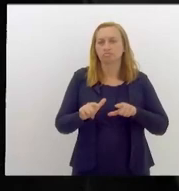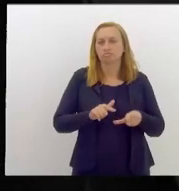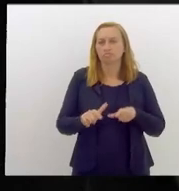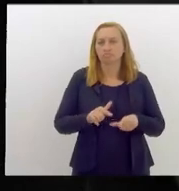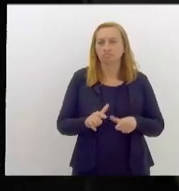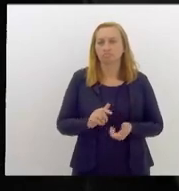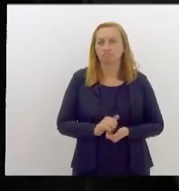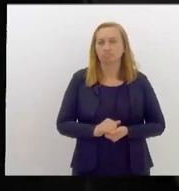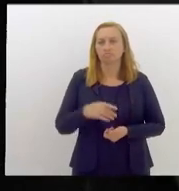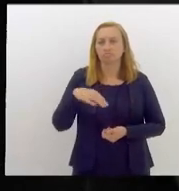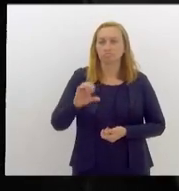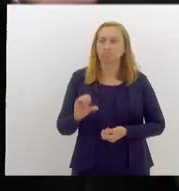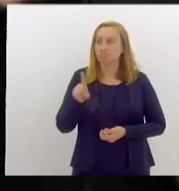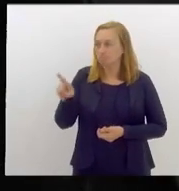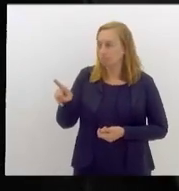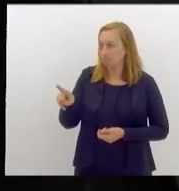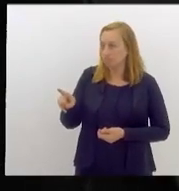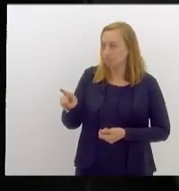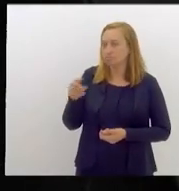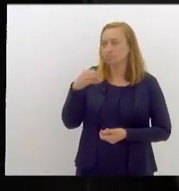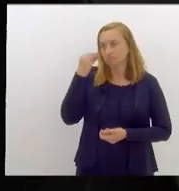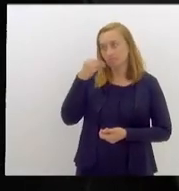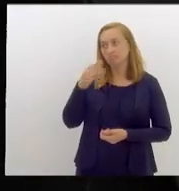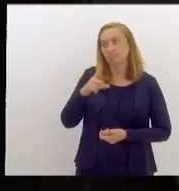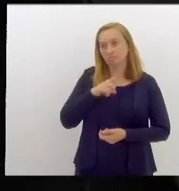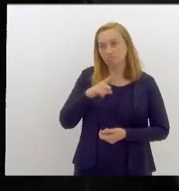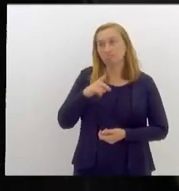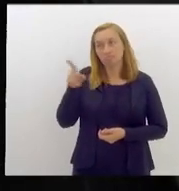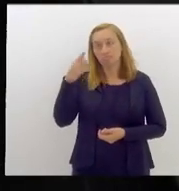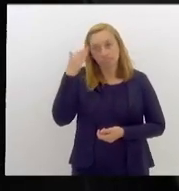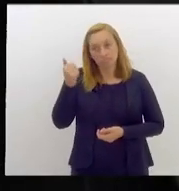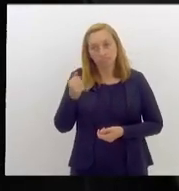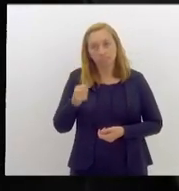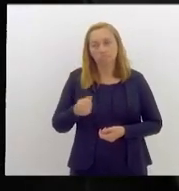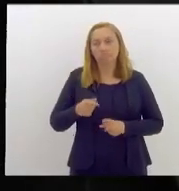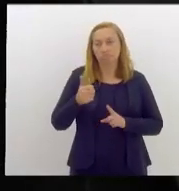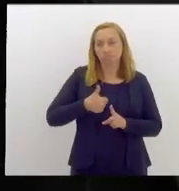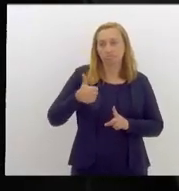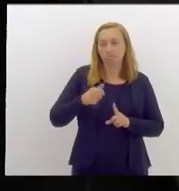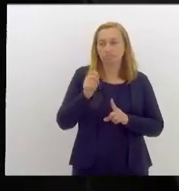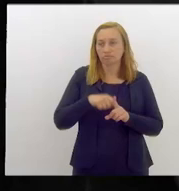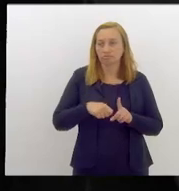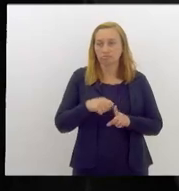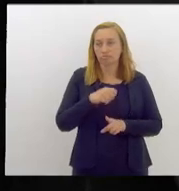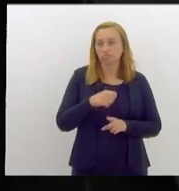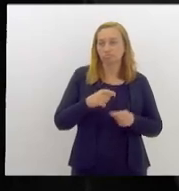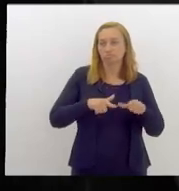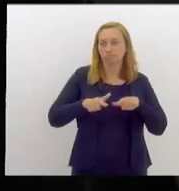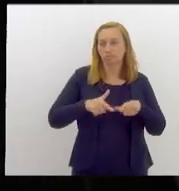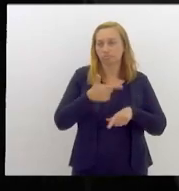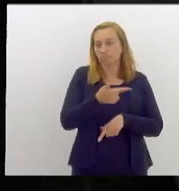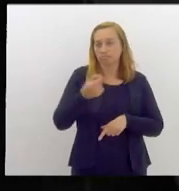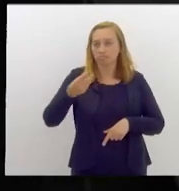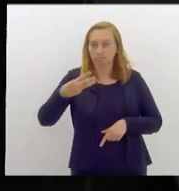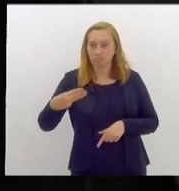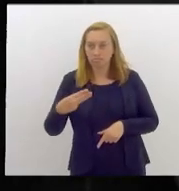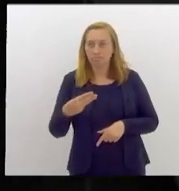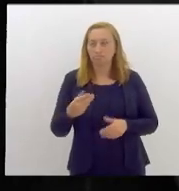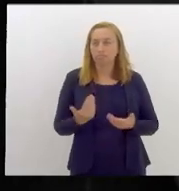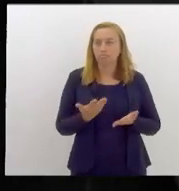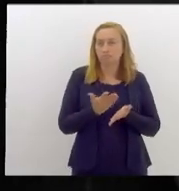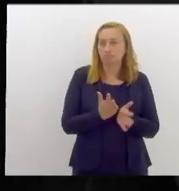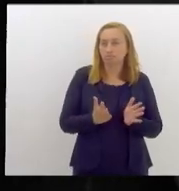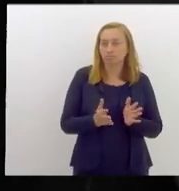você foi gestor experiente você sabe se não você é o governador no primeiro mês do exercício de 2023 pode matar um programa de trabalho